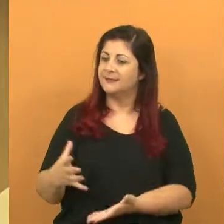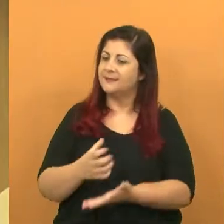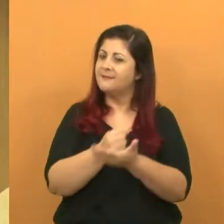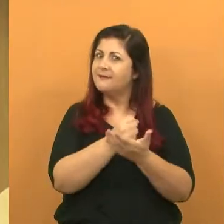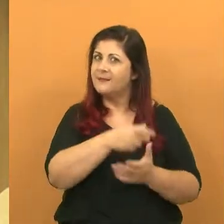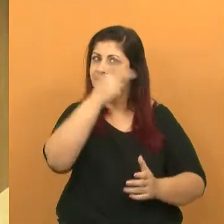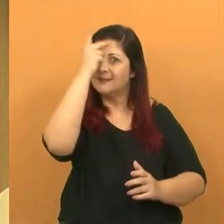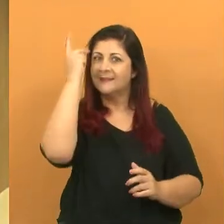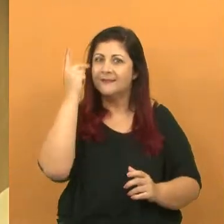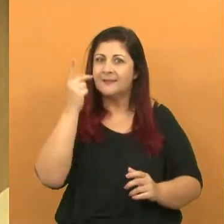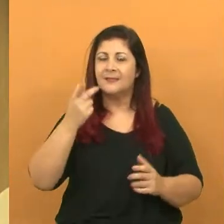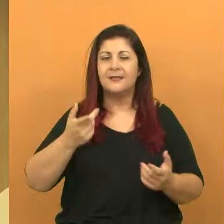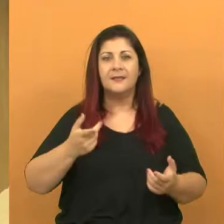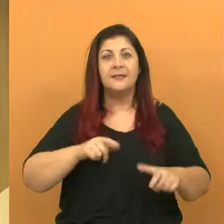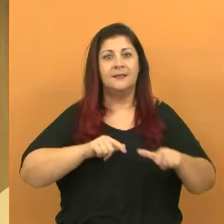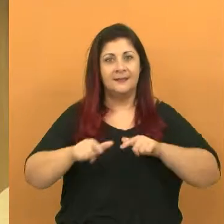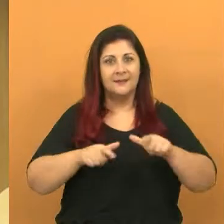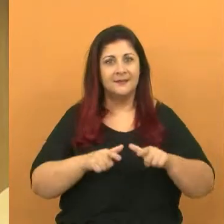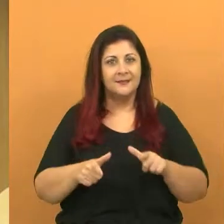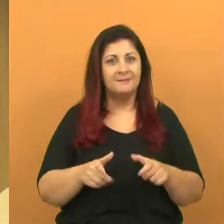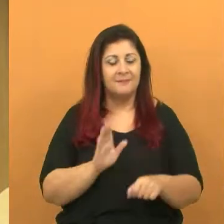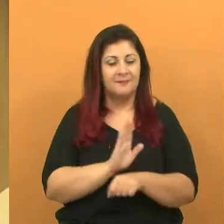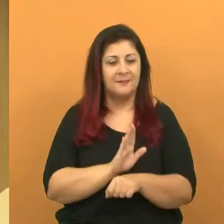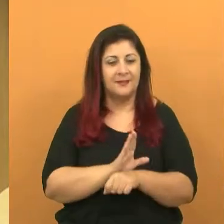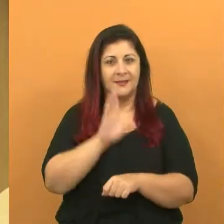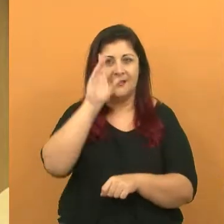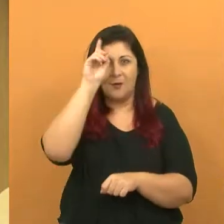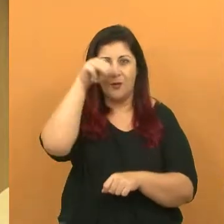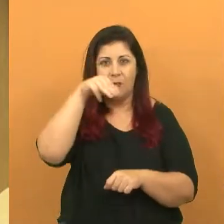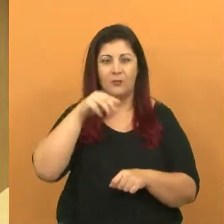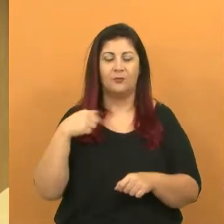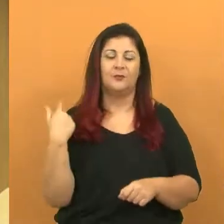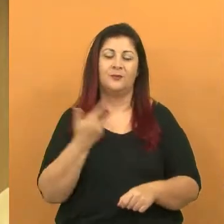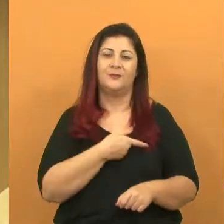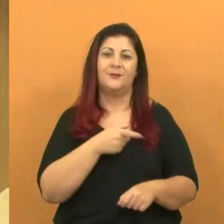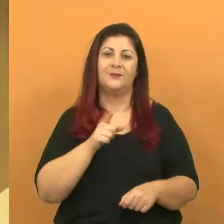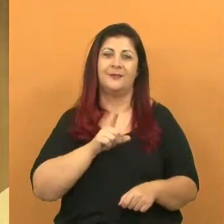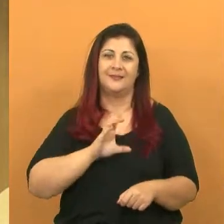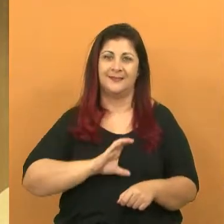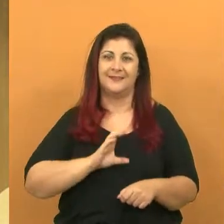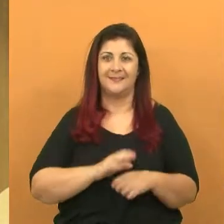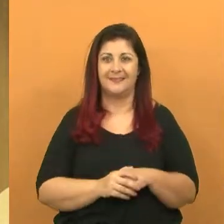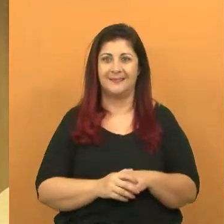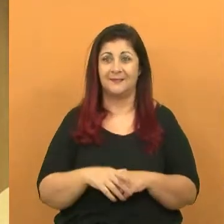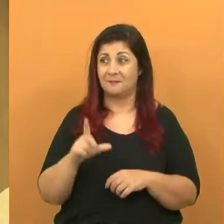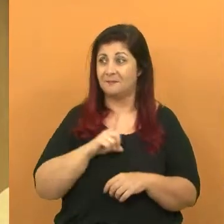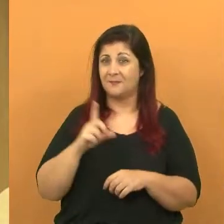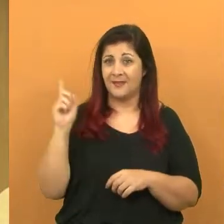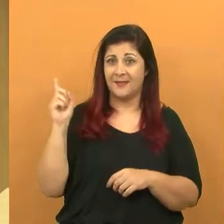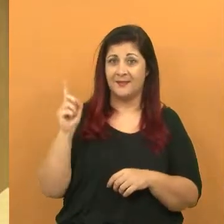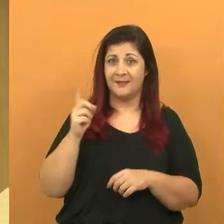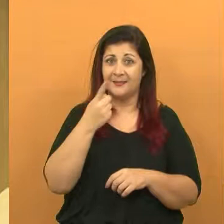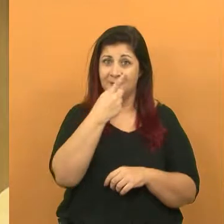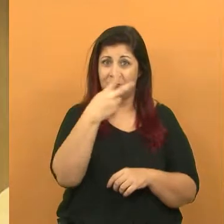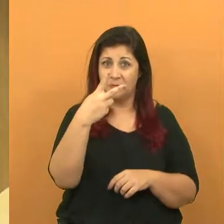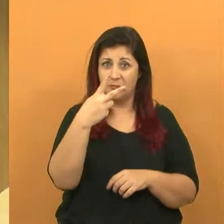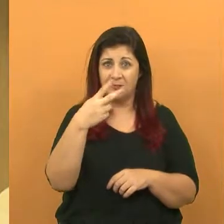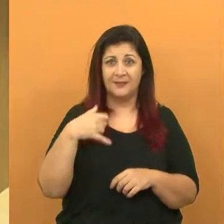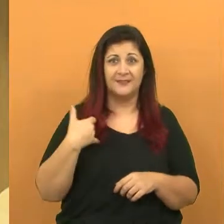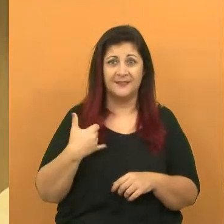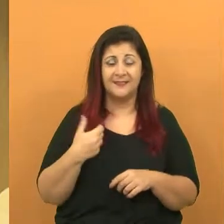as pessoas que se dedicam a esse dom da nossa cidade. Aqui a gente tem o Brian, de 12 anos, nós também temos a